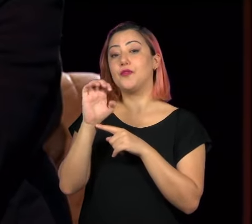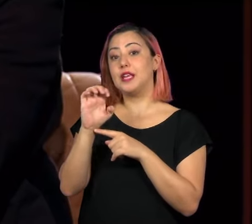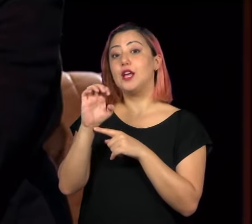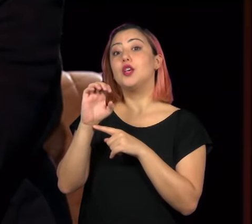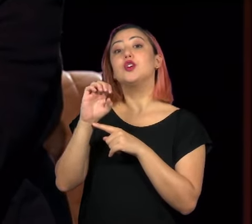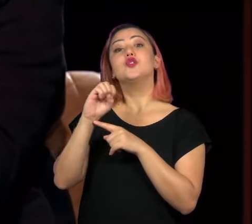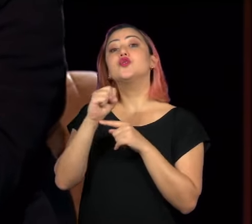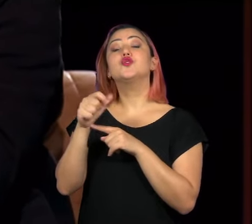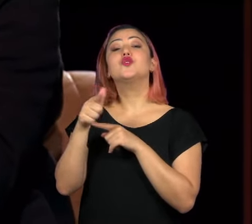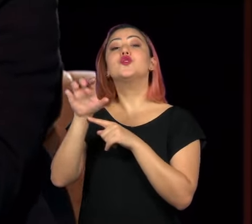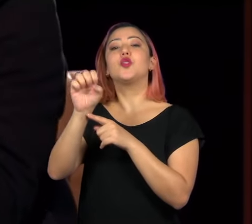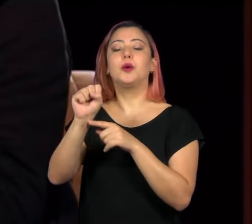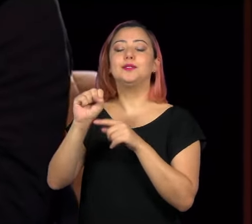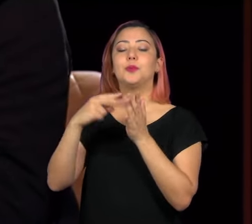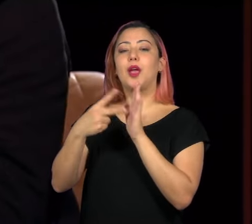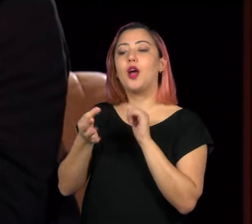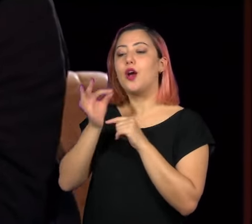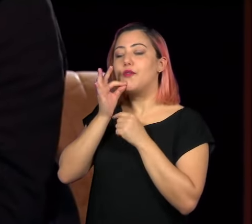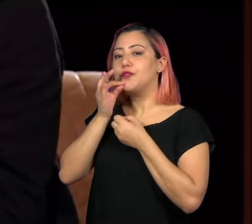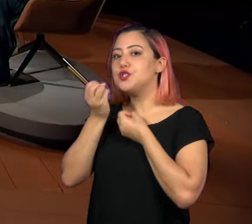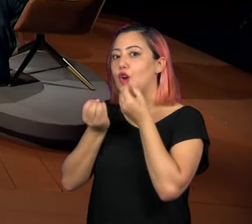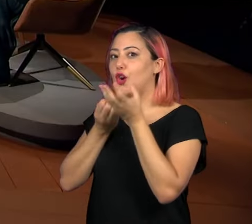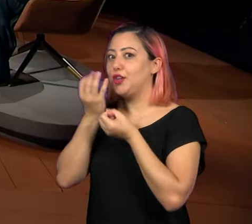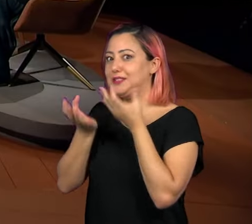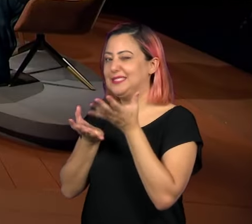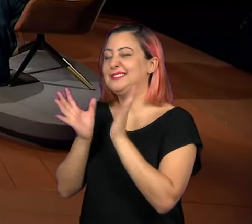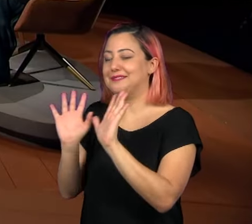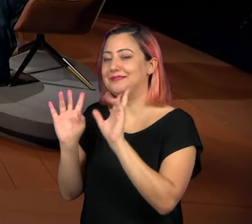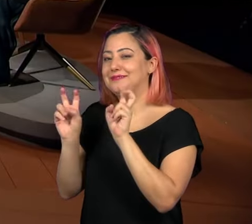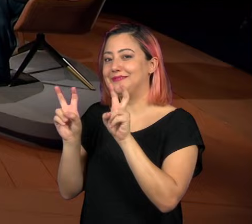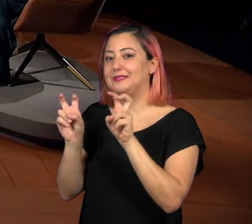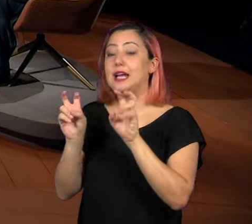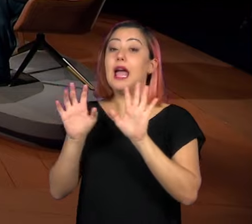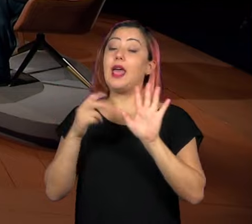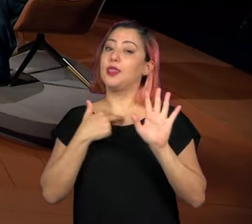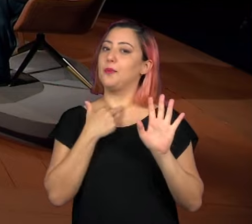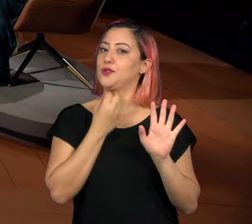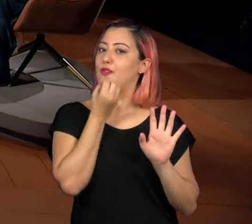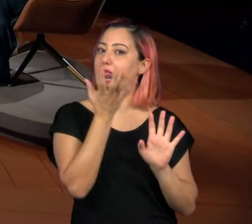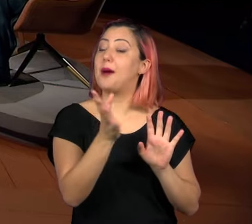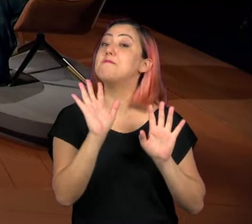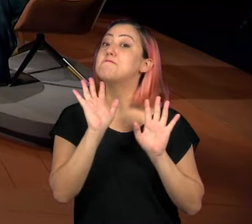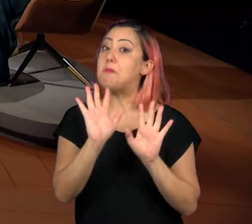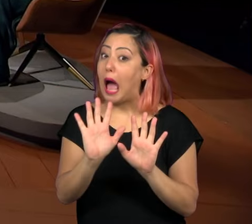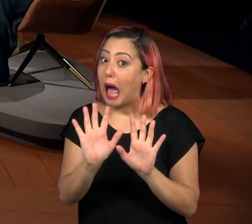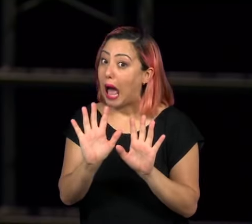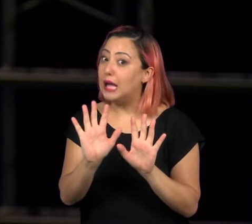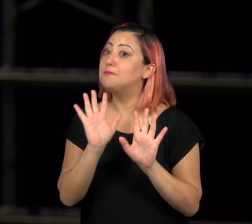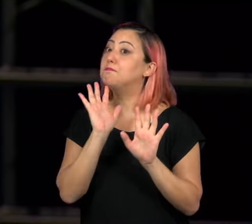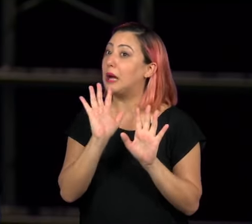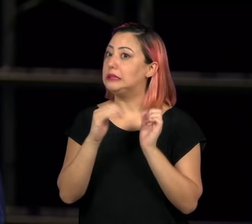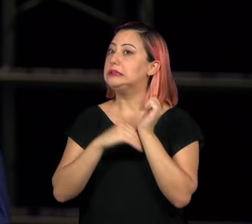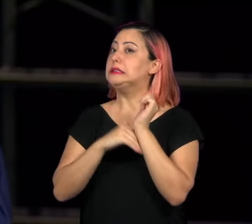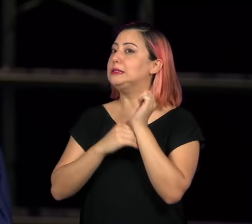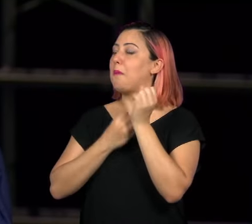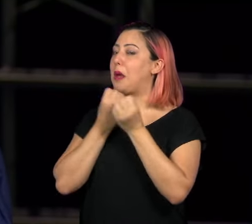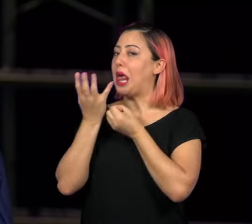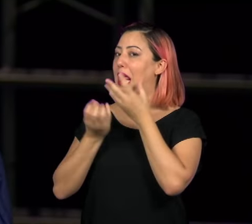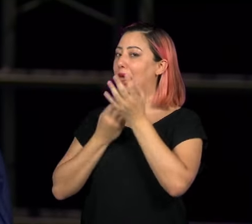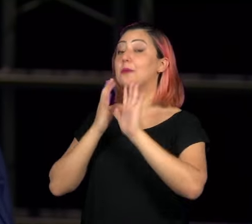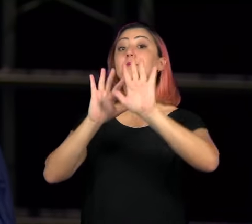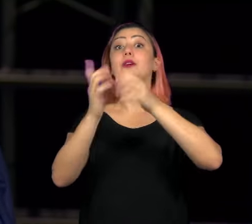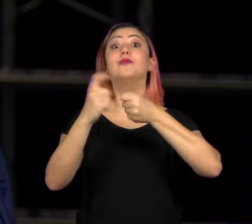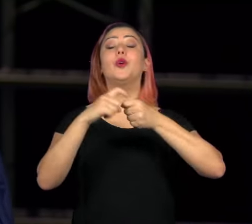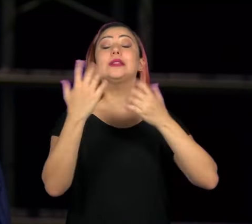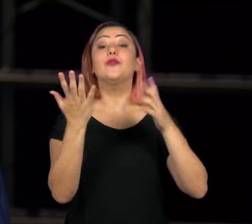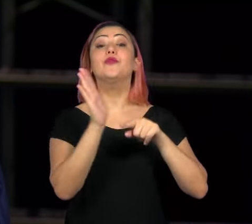ele. Ele não conta muito, não, mas eu conto cada coisa que eu não vou contar aqui. Ah, que pena. Mas conta mais um pouquinho do filme, porque